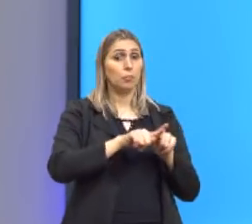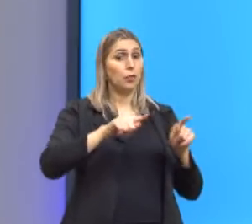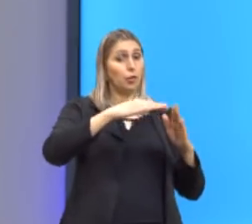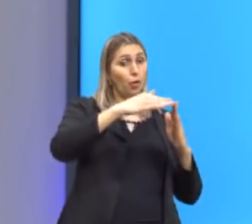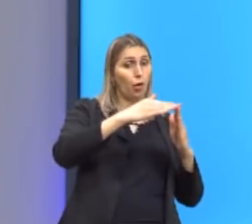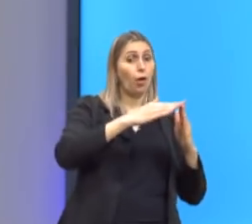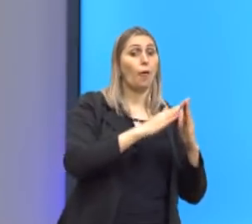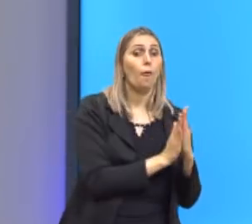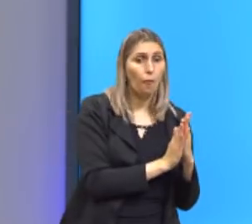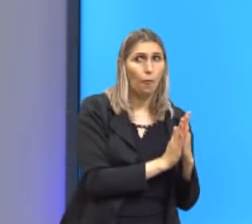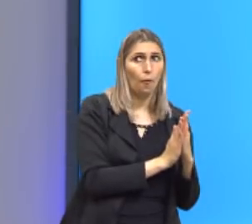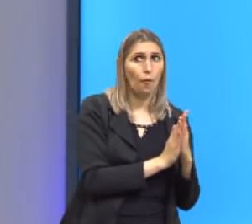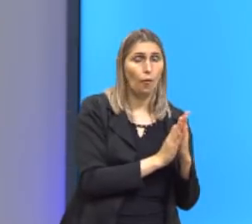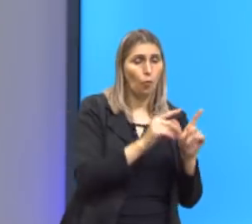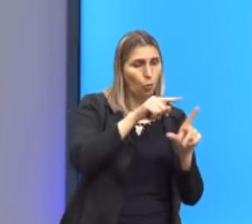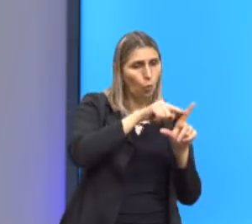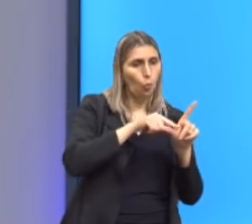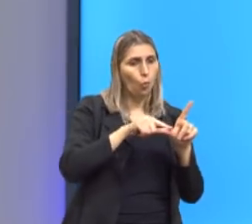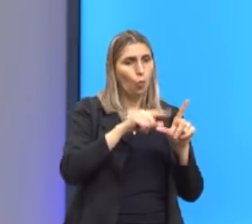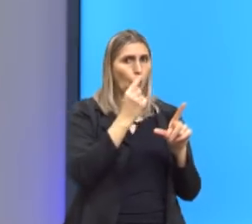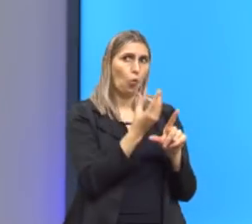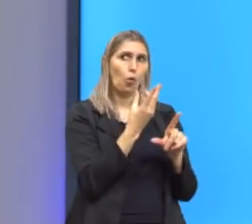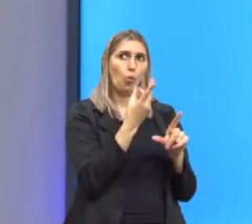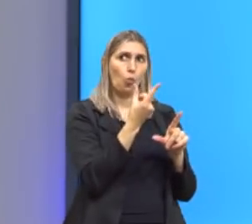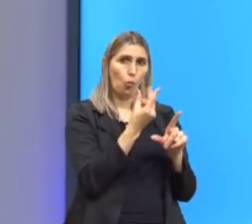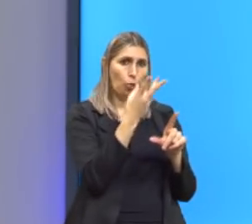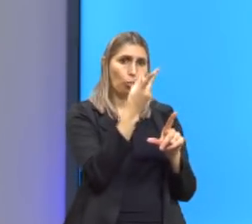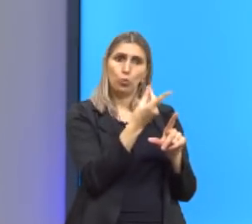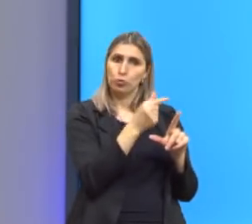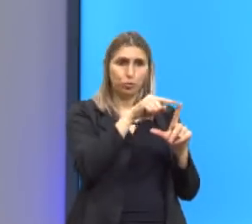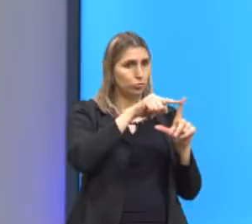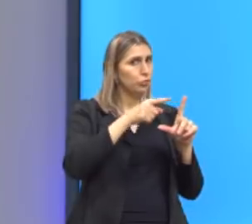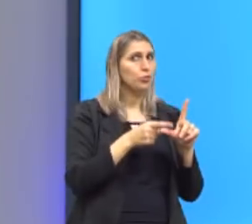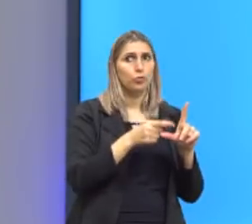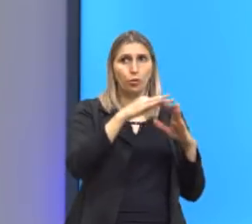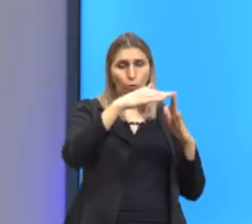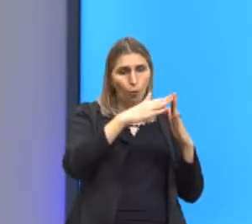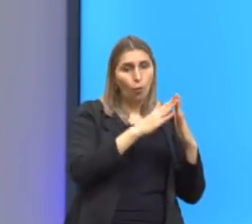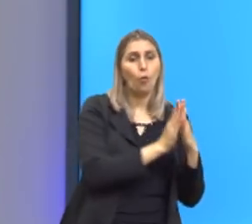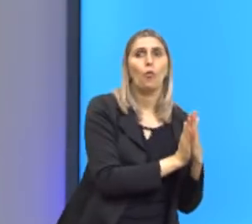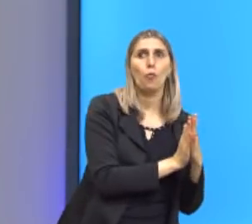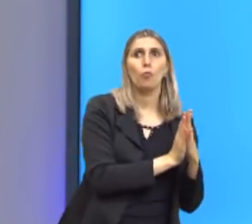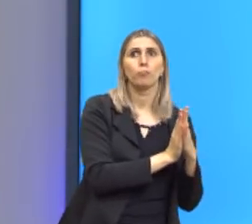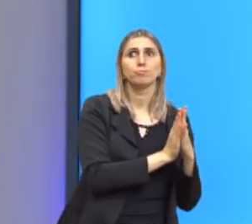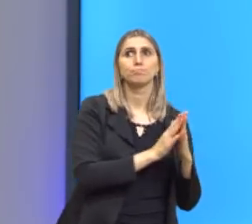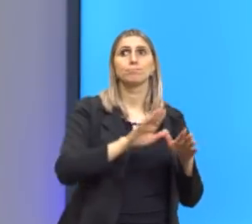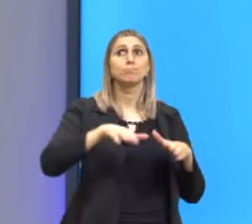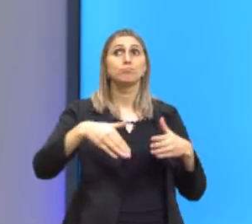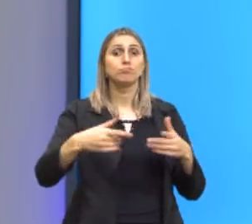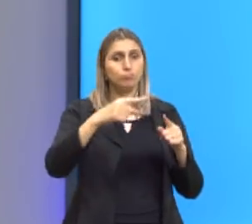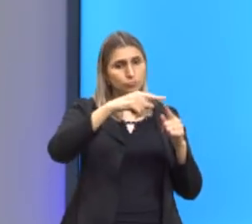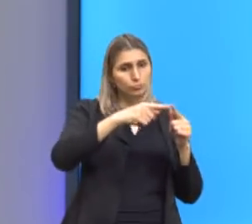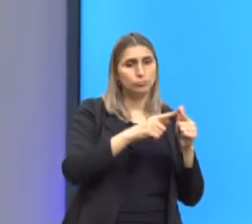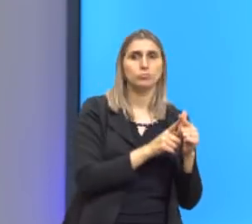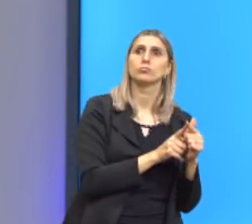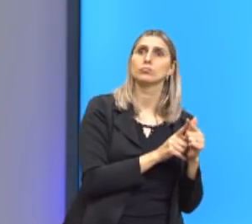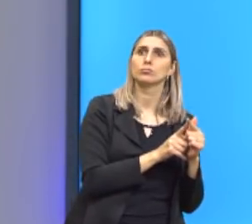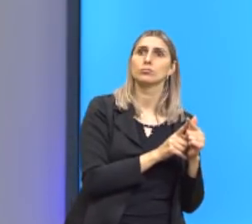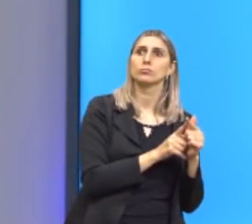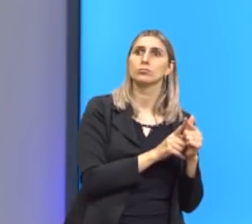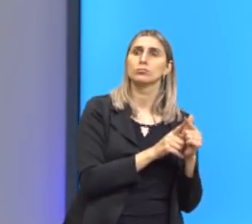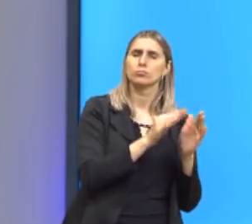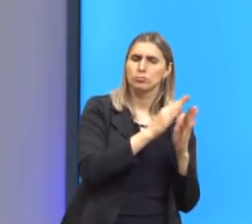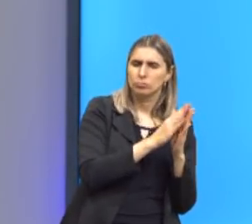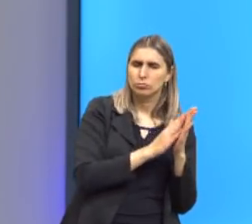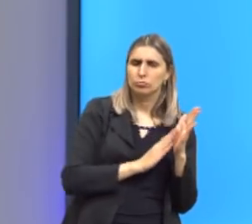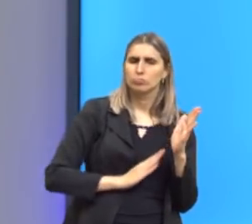desceu só algum ângulo aqui, que eu não sei qual é, alfa. Então, quando ele chegou aqui, né,